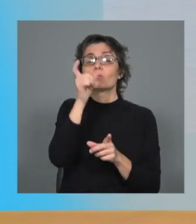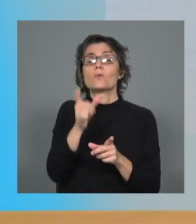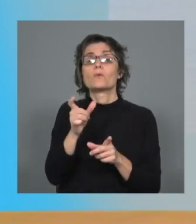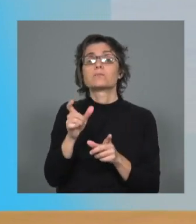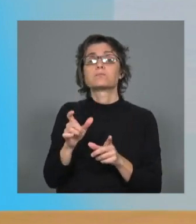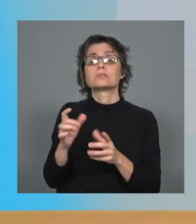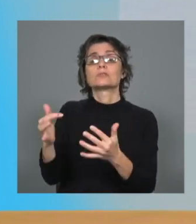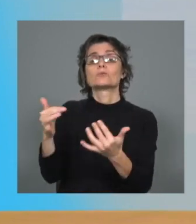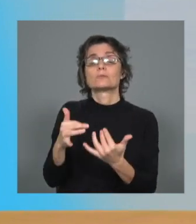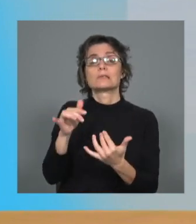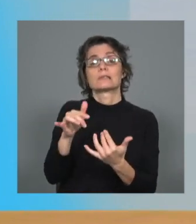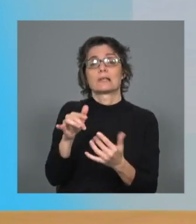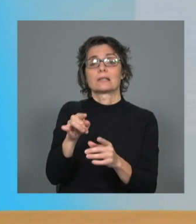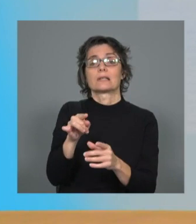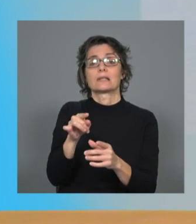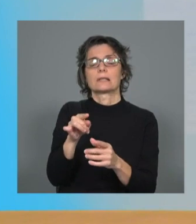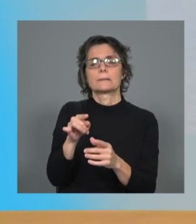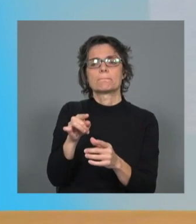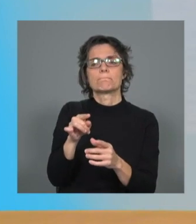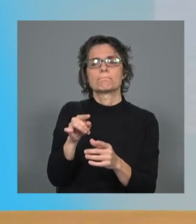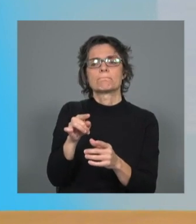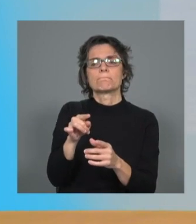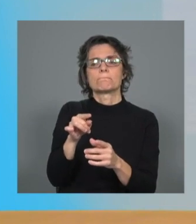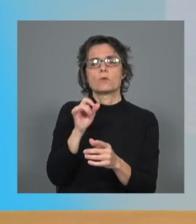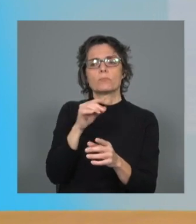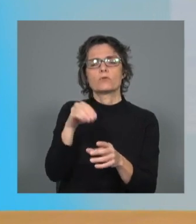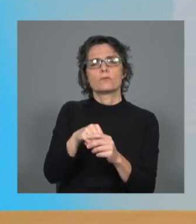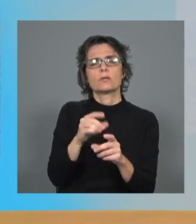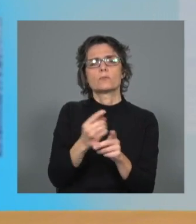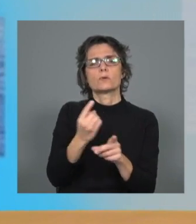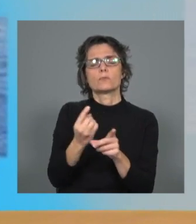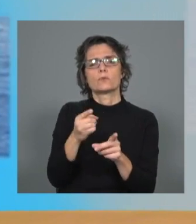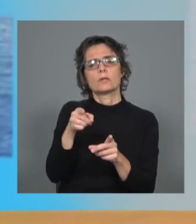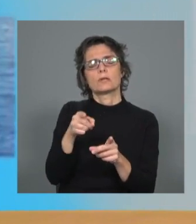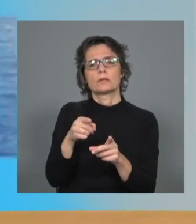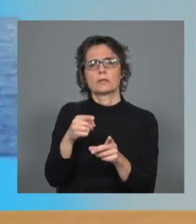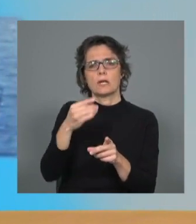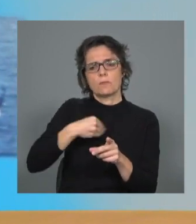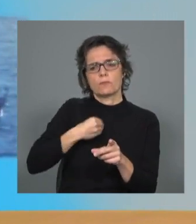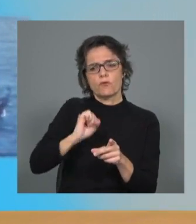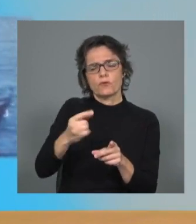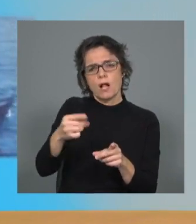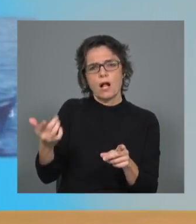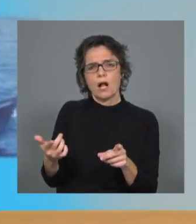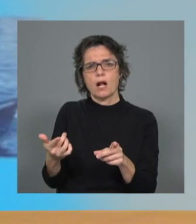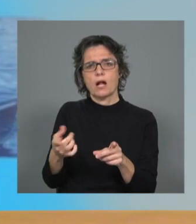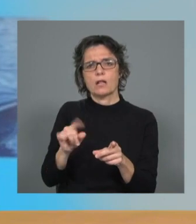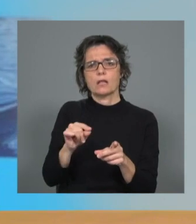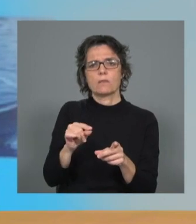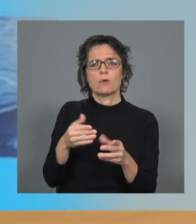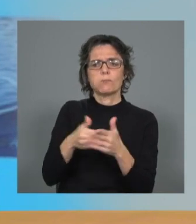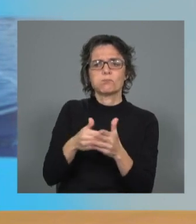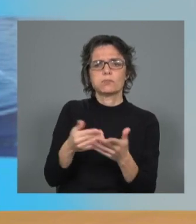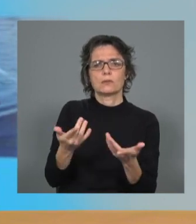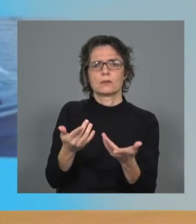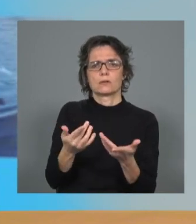veja refletido as suas principais preocupações, os obstáculos que continua a vivenciar no sentido de acesso